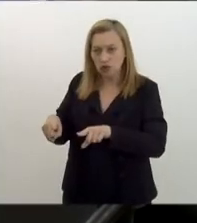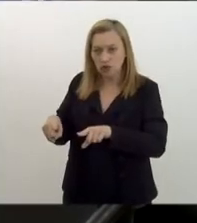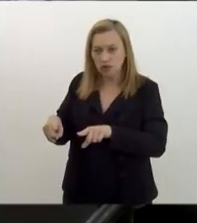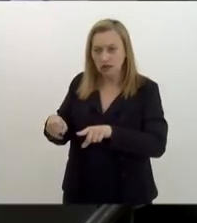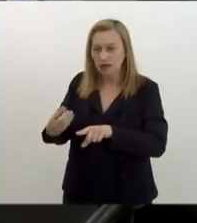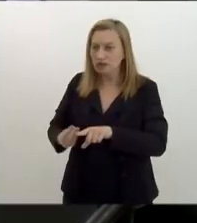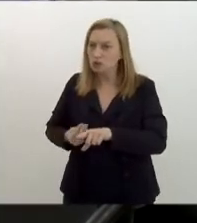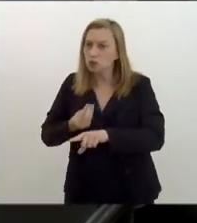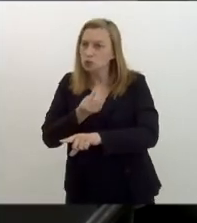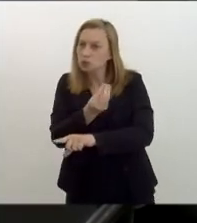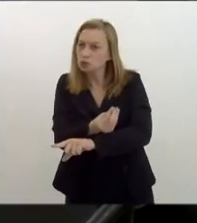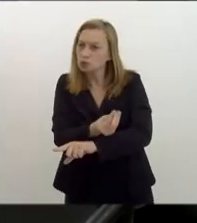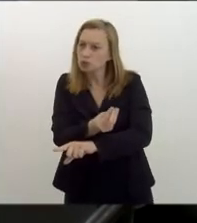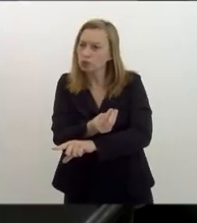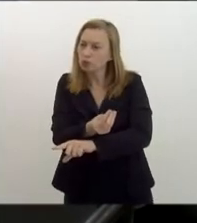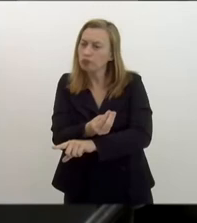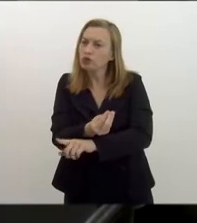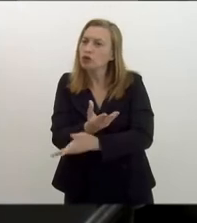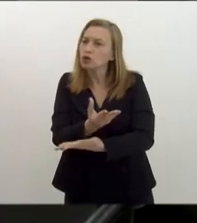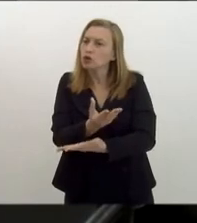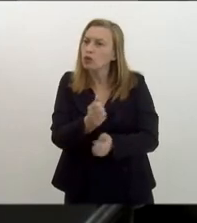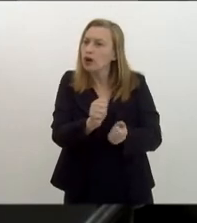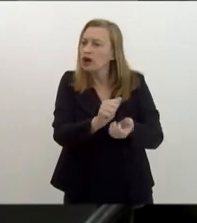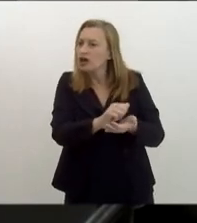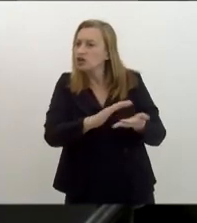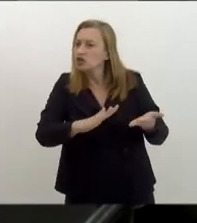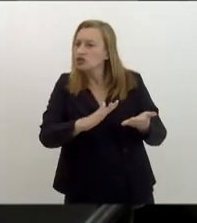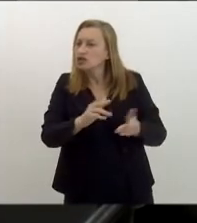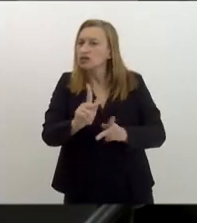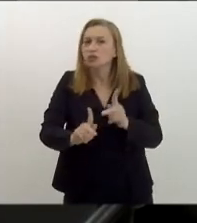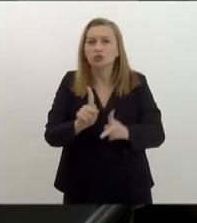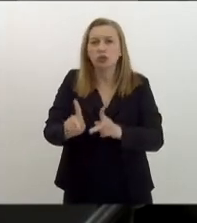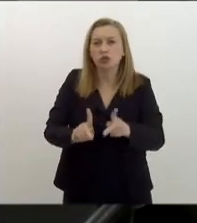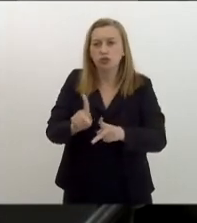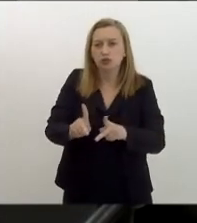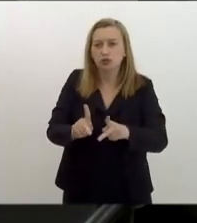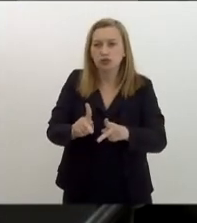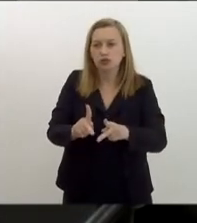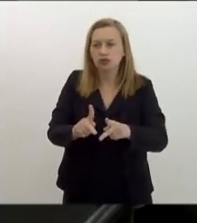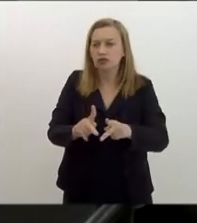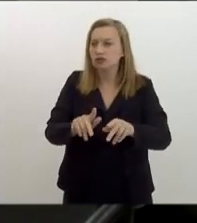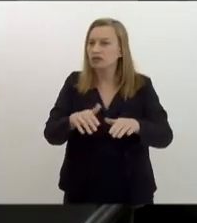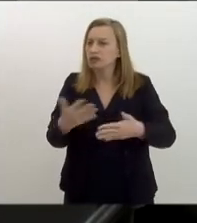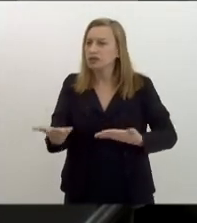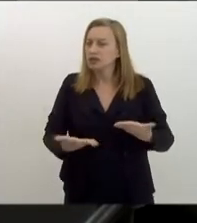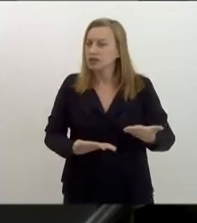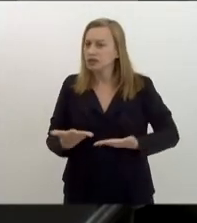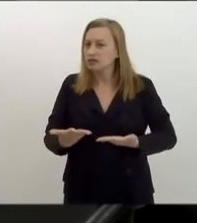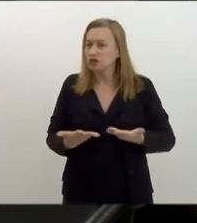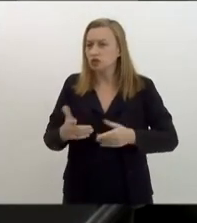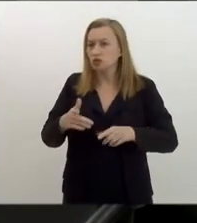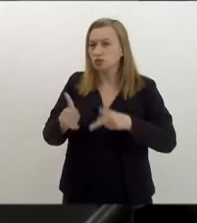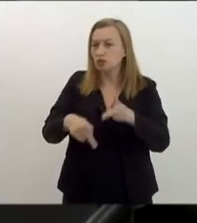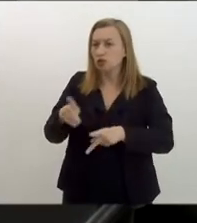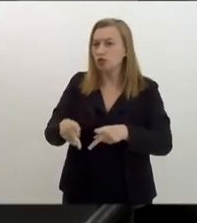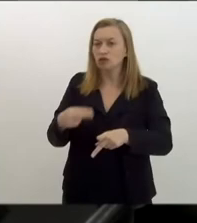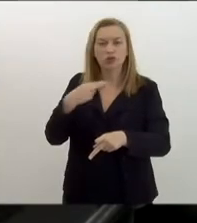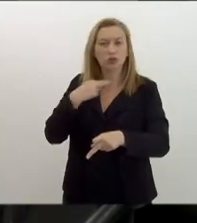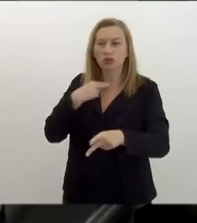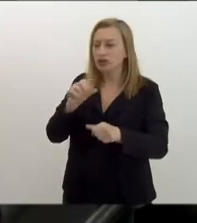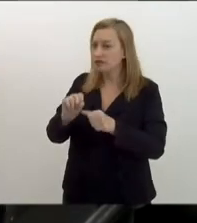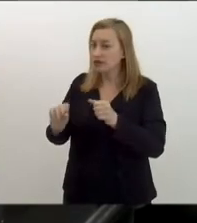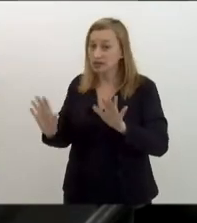tava entregando uma atividade população ele não poder fazer a mesma coisa para assistindo